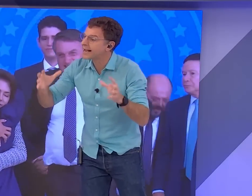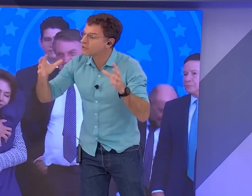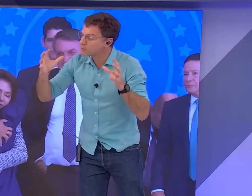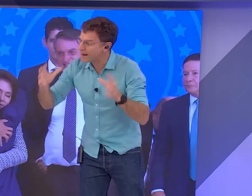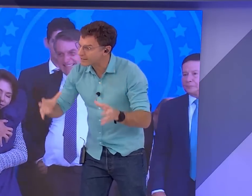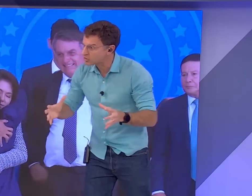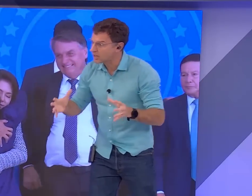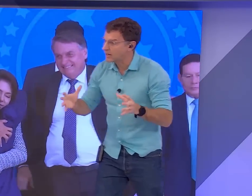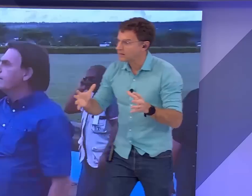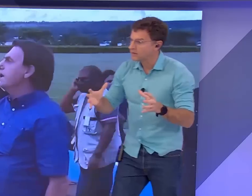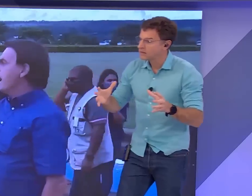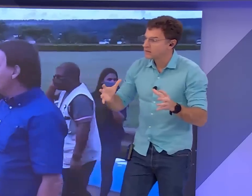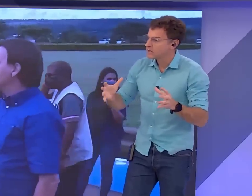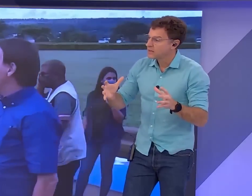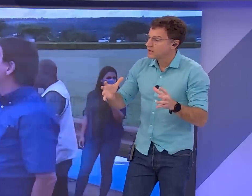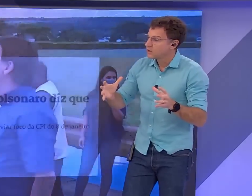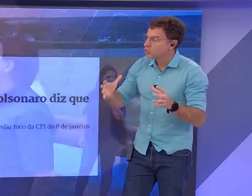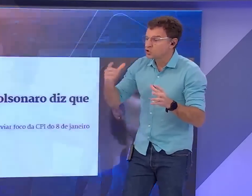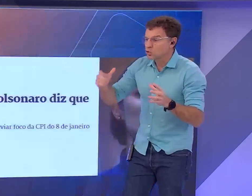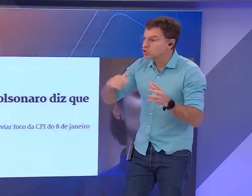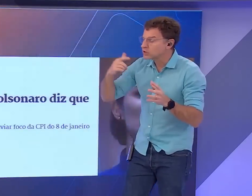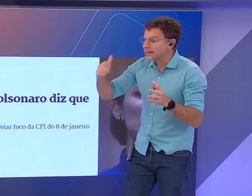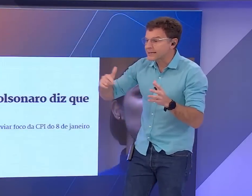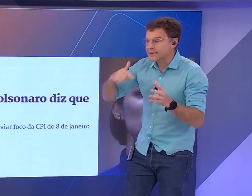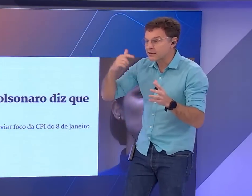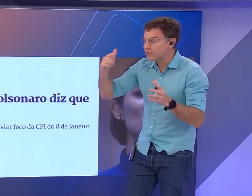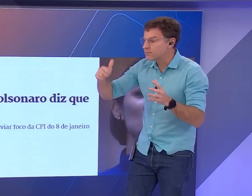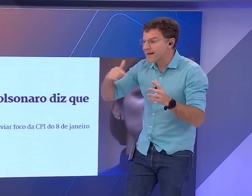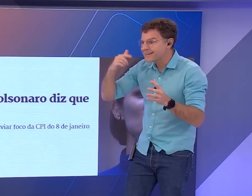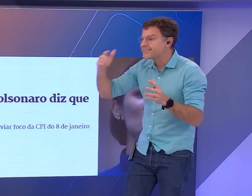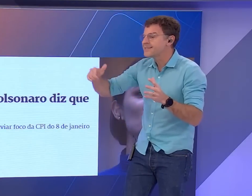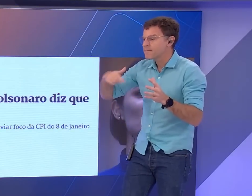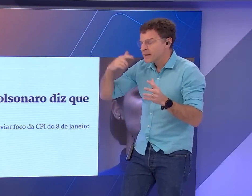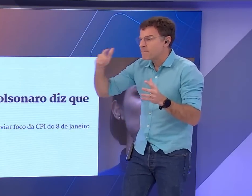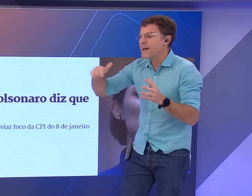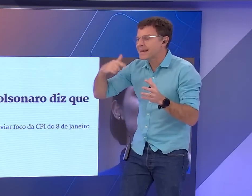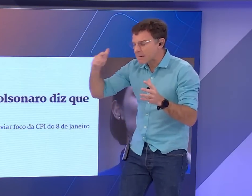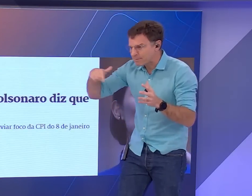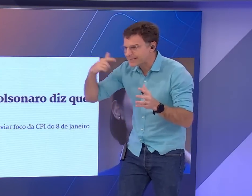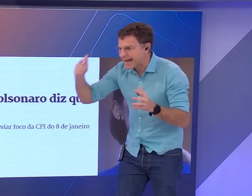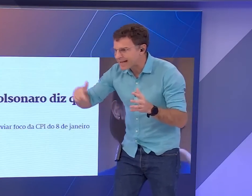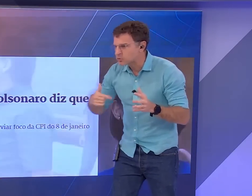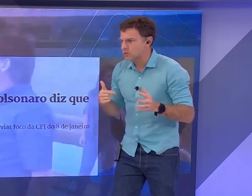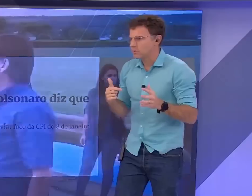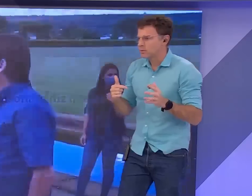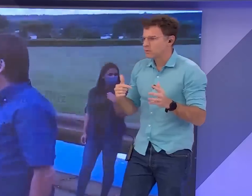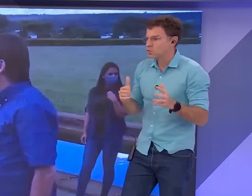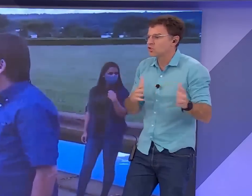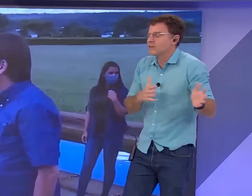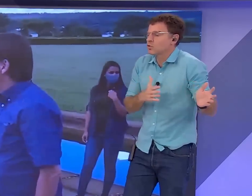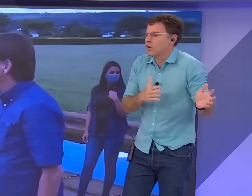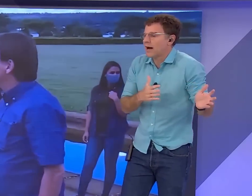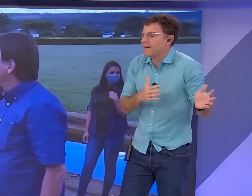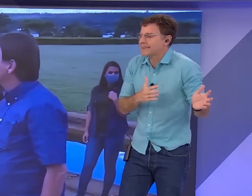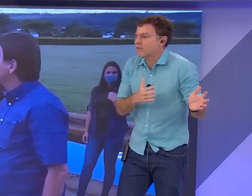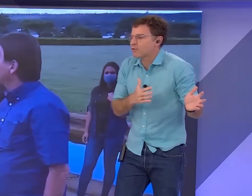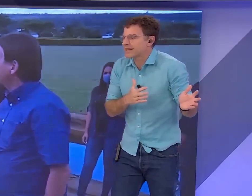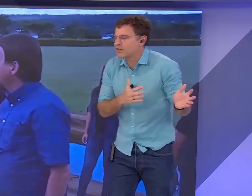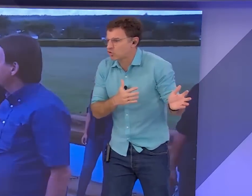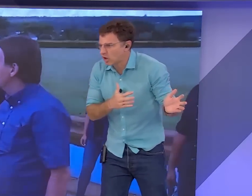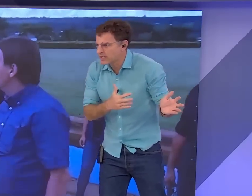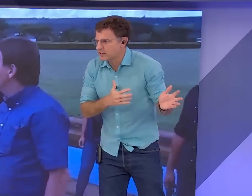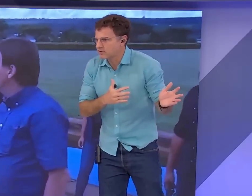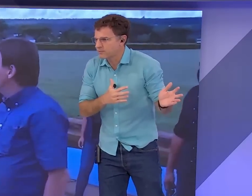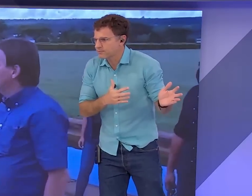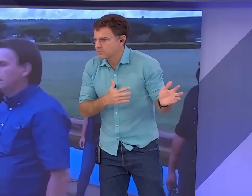ela tá virando uma líder carismática. O discurso dela tá cada vez mais bem lapidado. Usando a metáfora